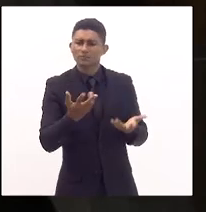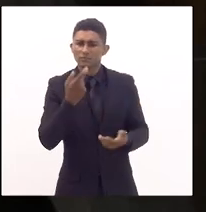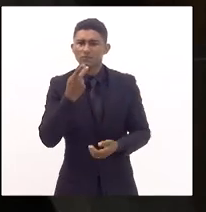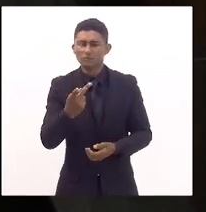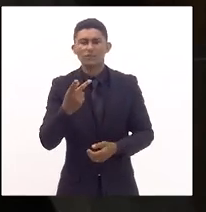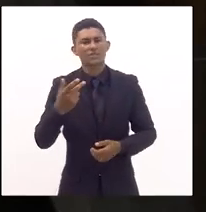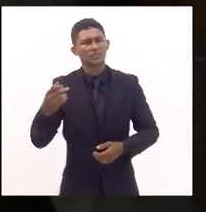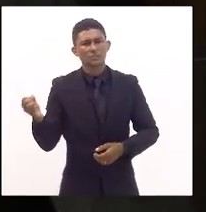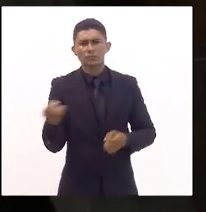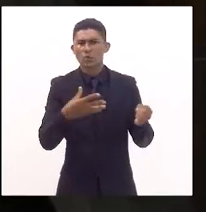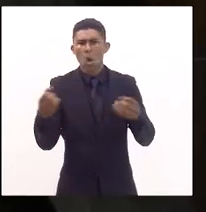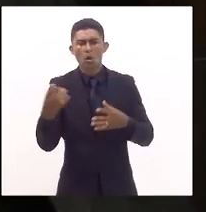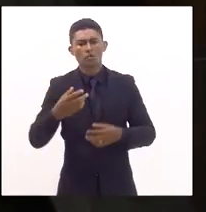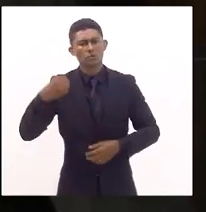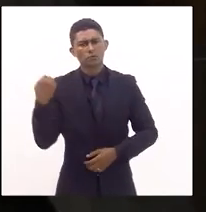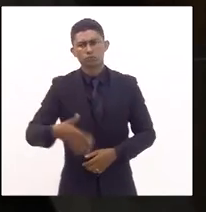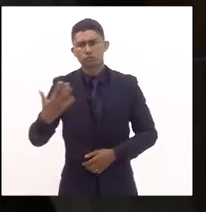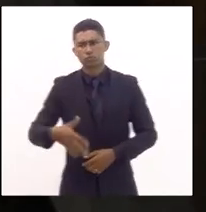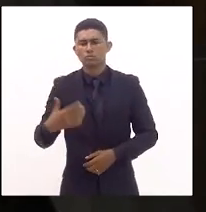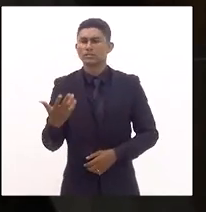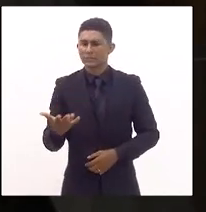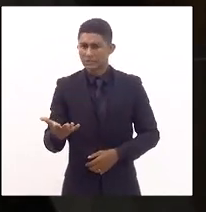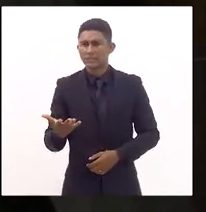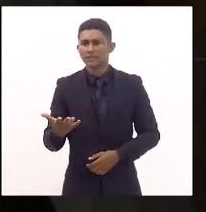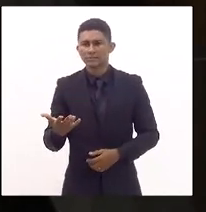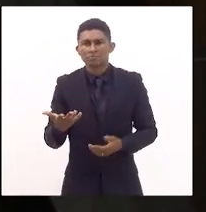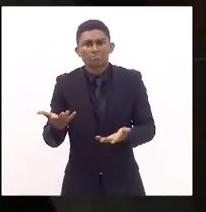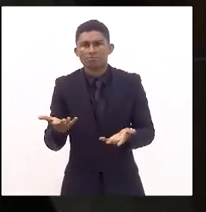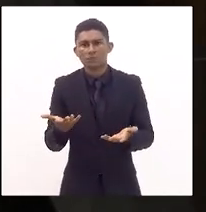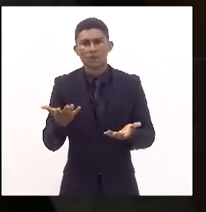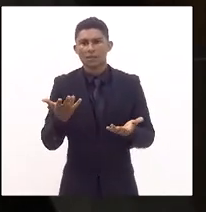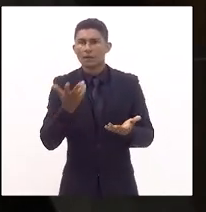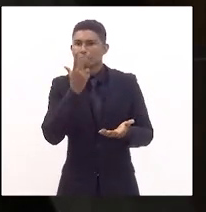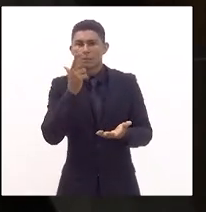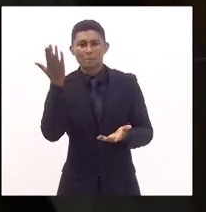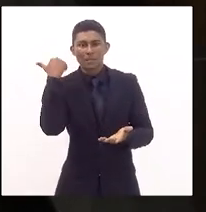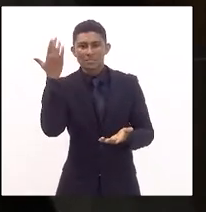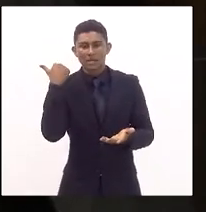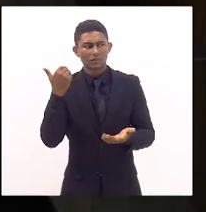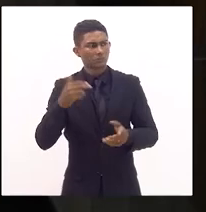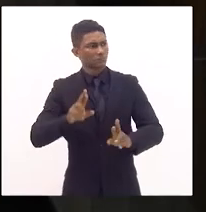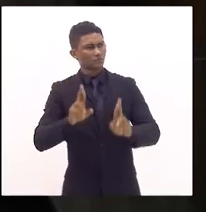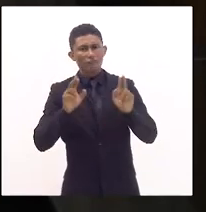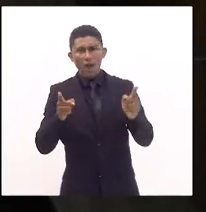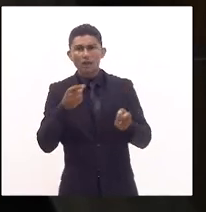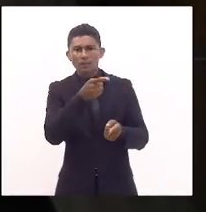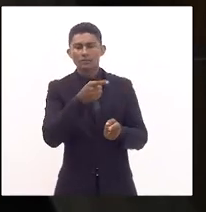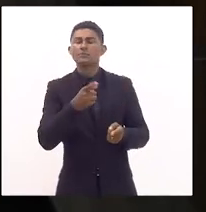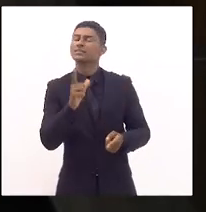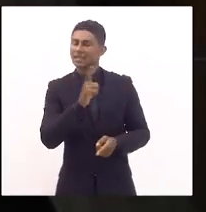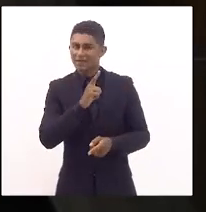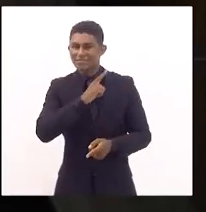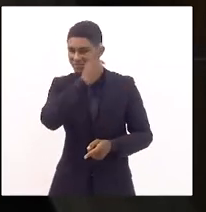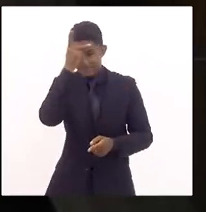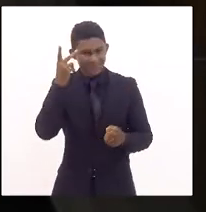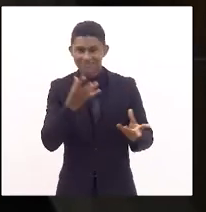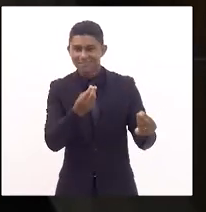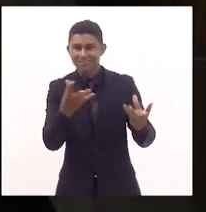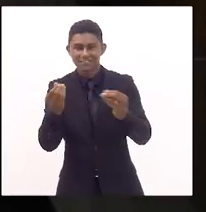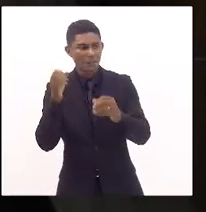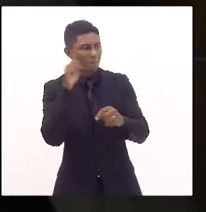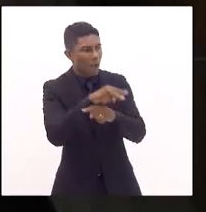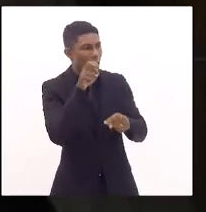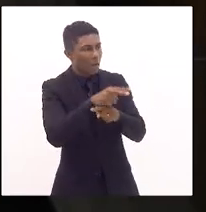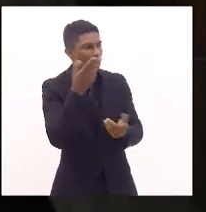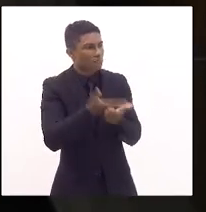inovador, original, absolutamente sem paralelo para a época, daquele currículo que formou gerações e